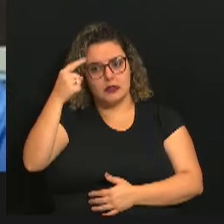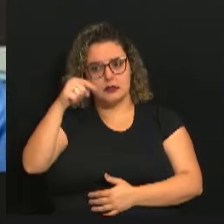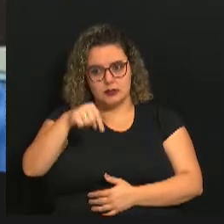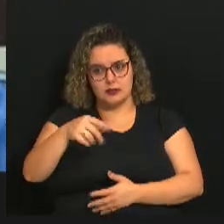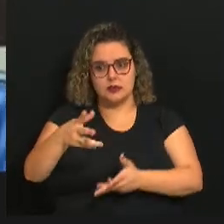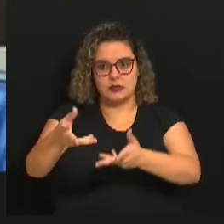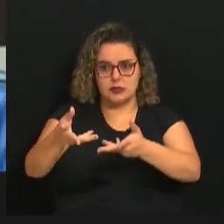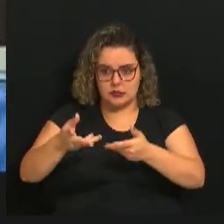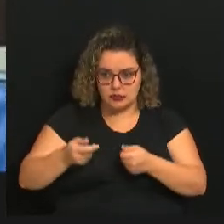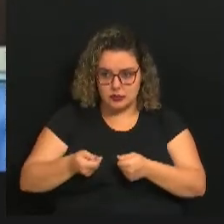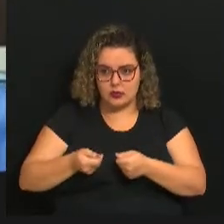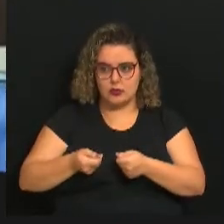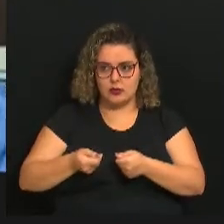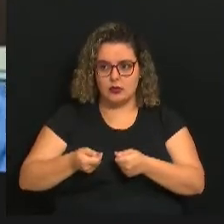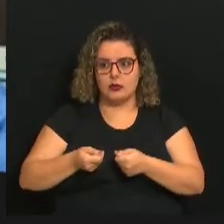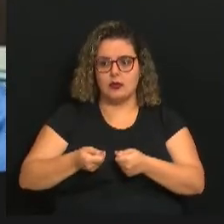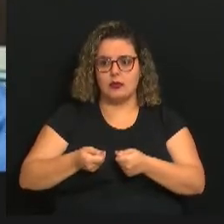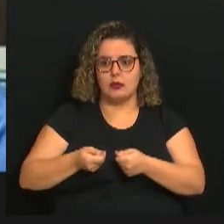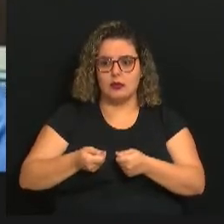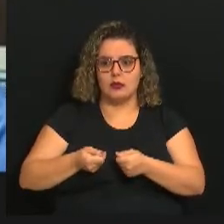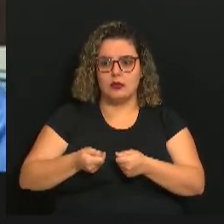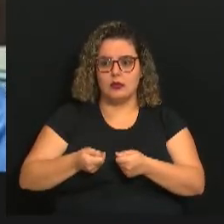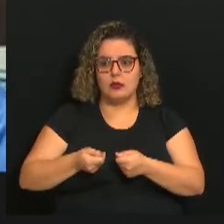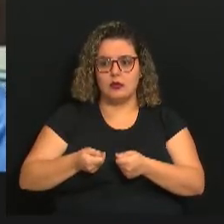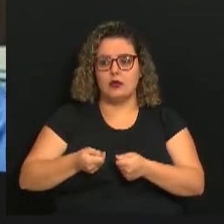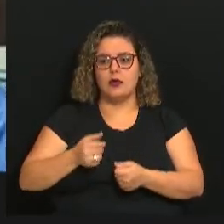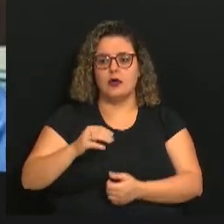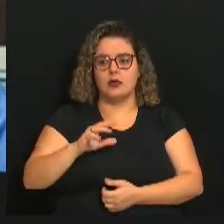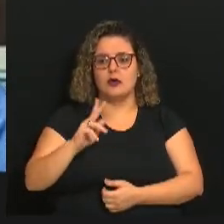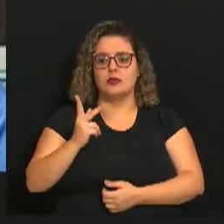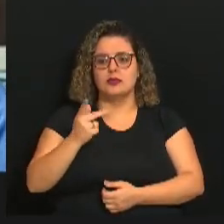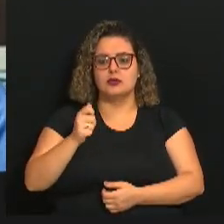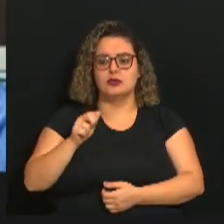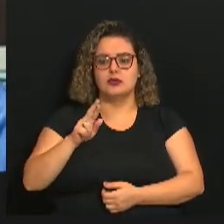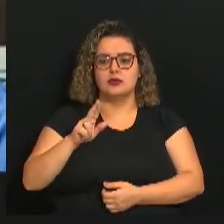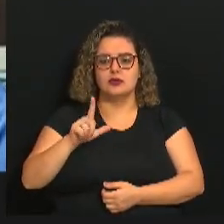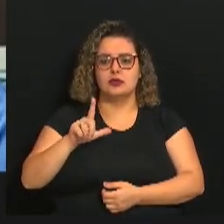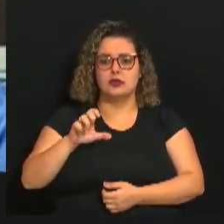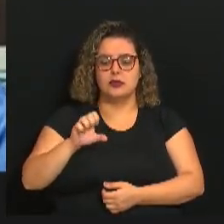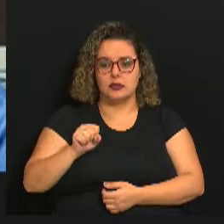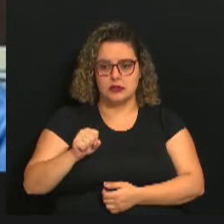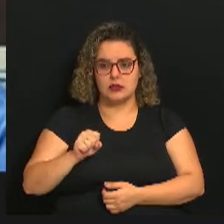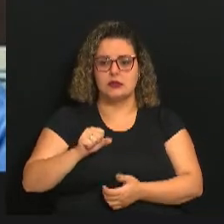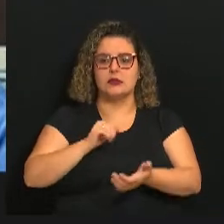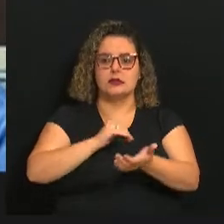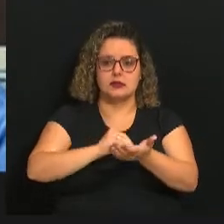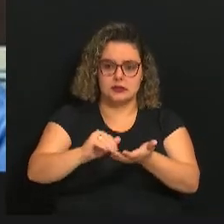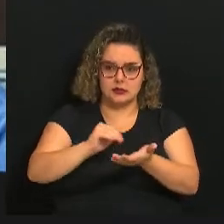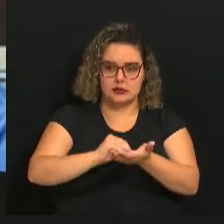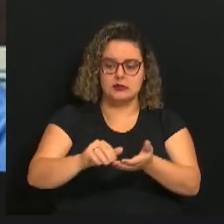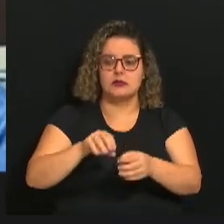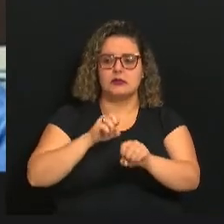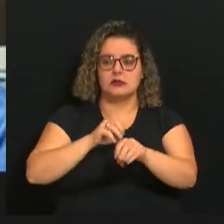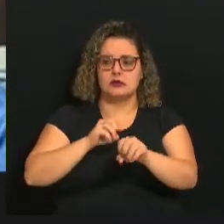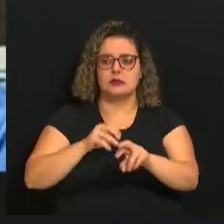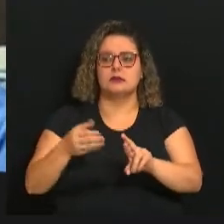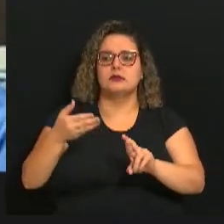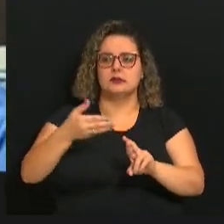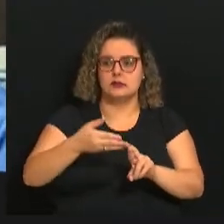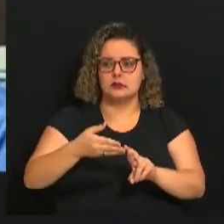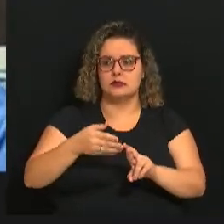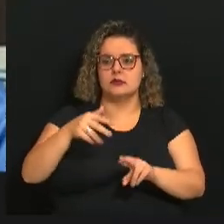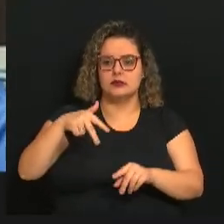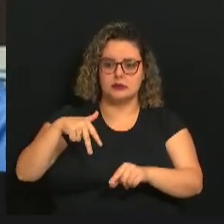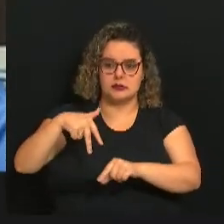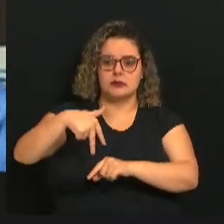convite para que o Charles, para que a representação que a secretaria designasse, né, viesse aqui falar